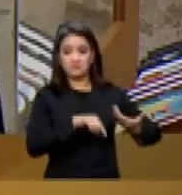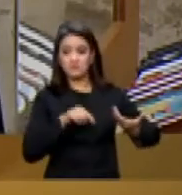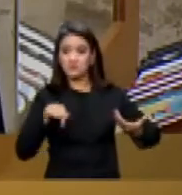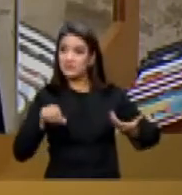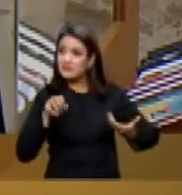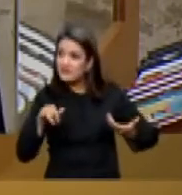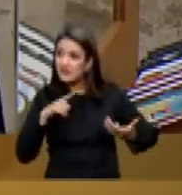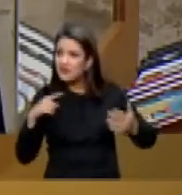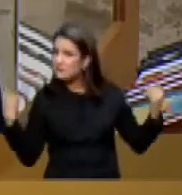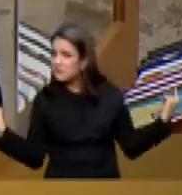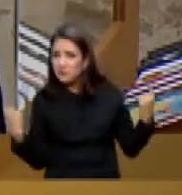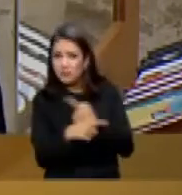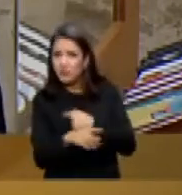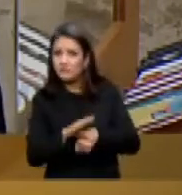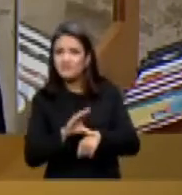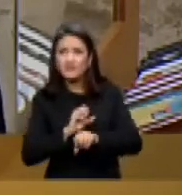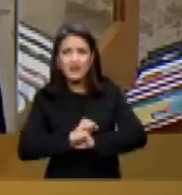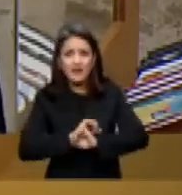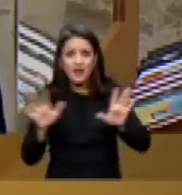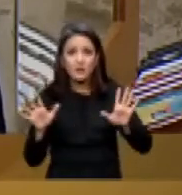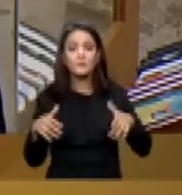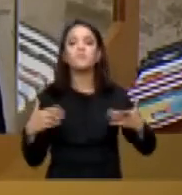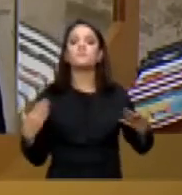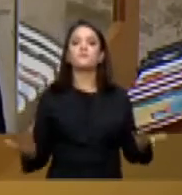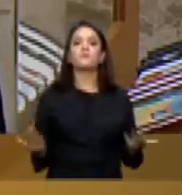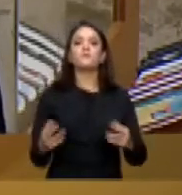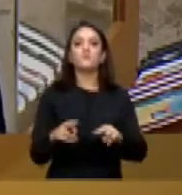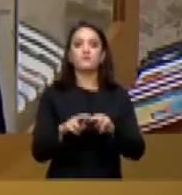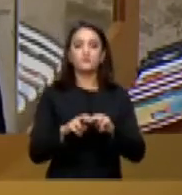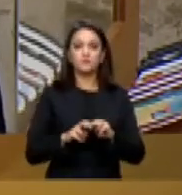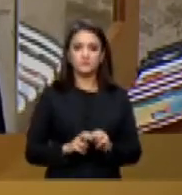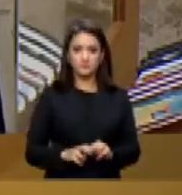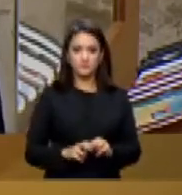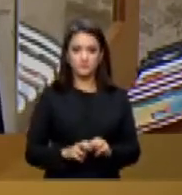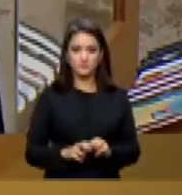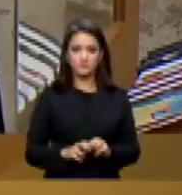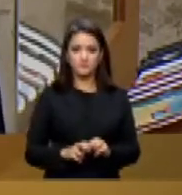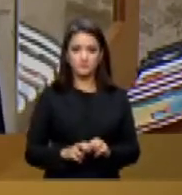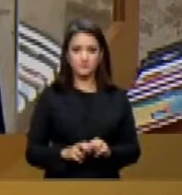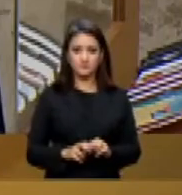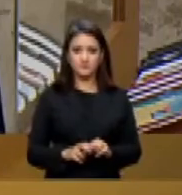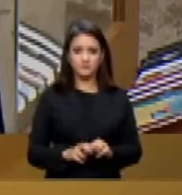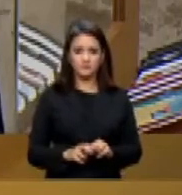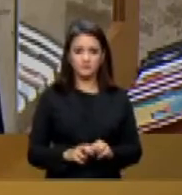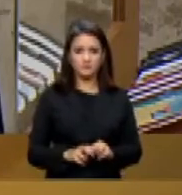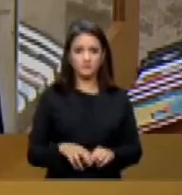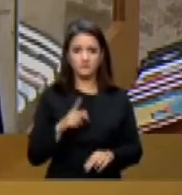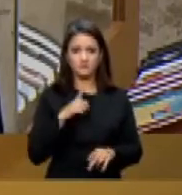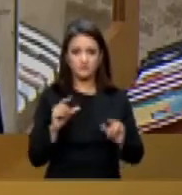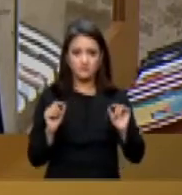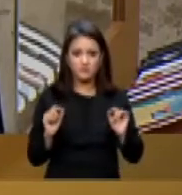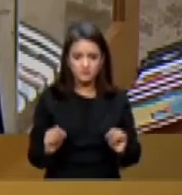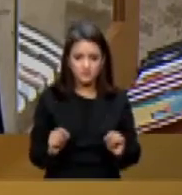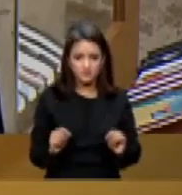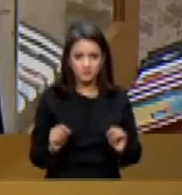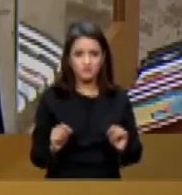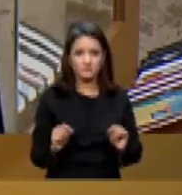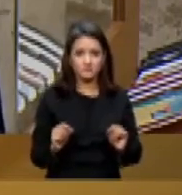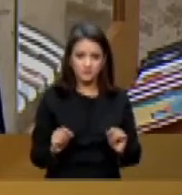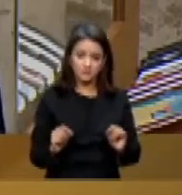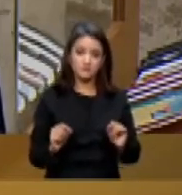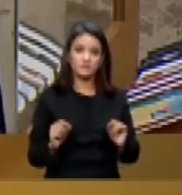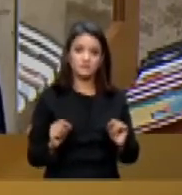evidente o sistema constitucional. Essa postura de self-restraining, deferente à legitimidade democrática